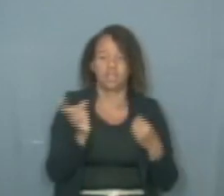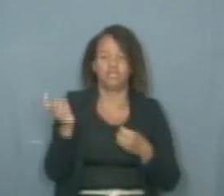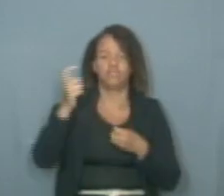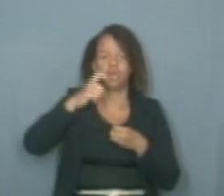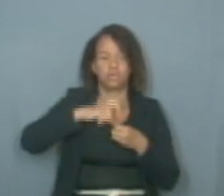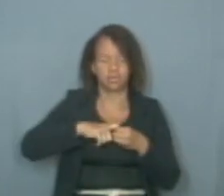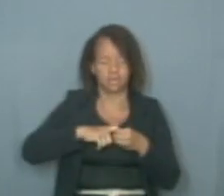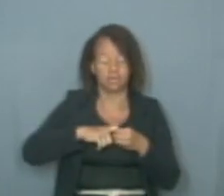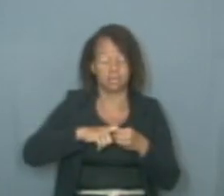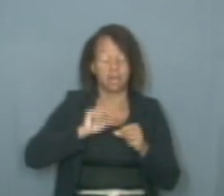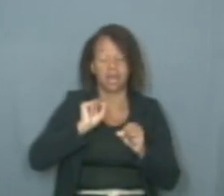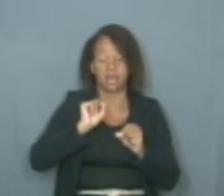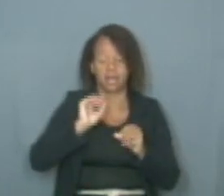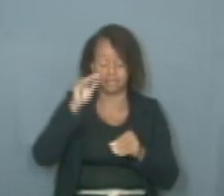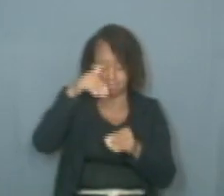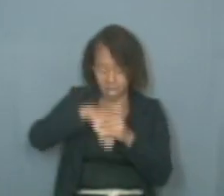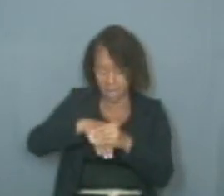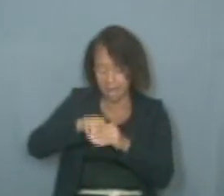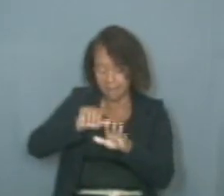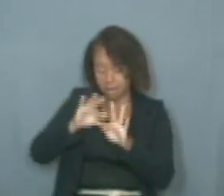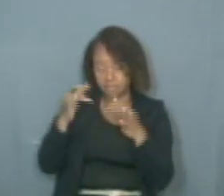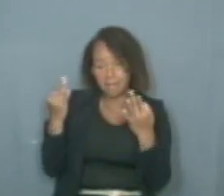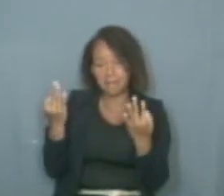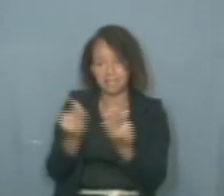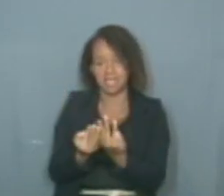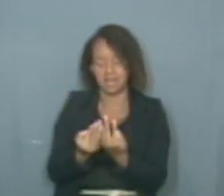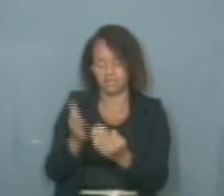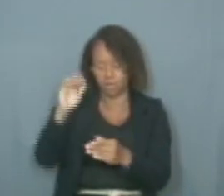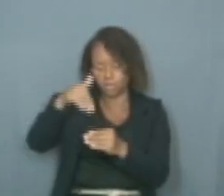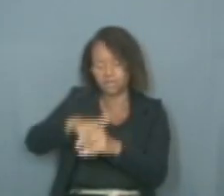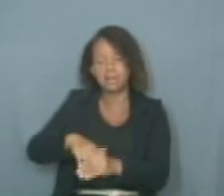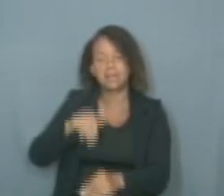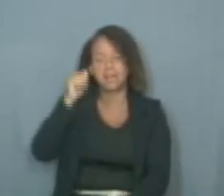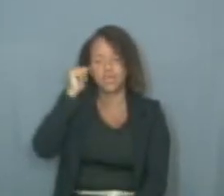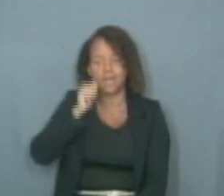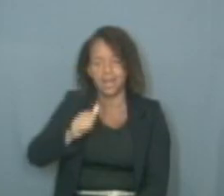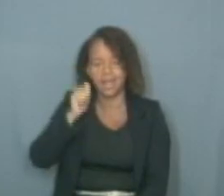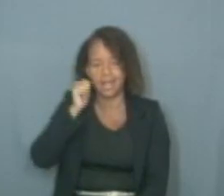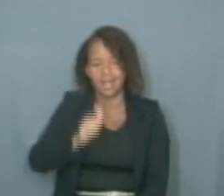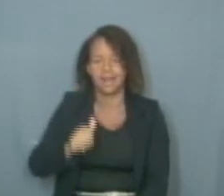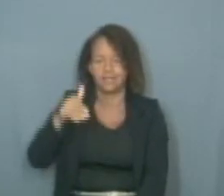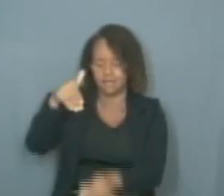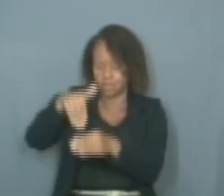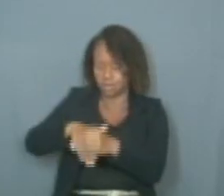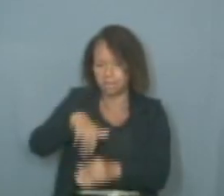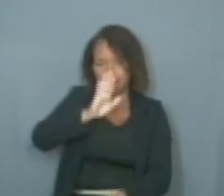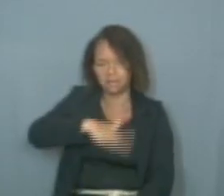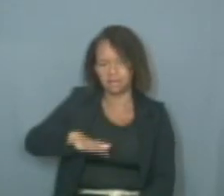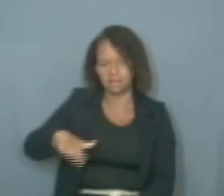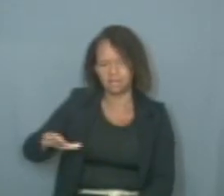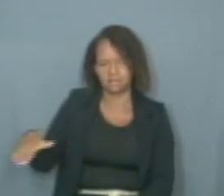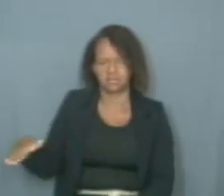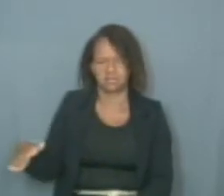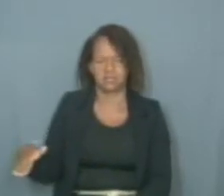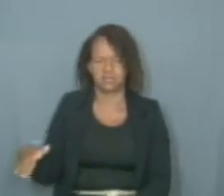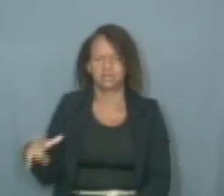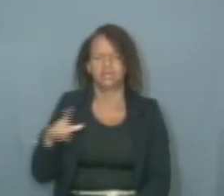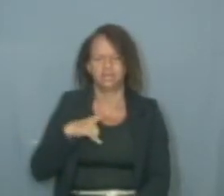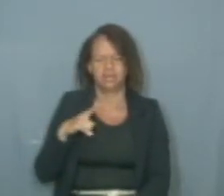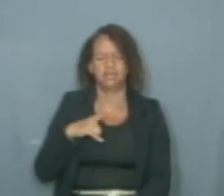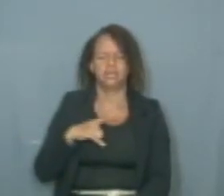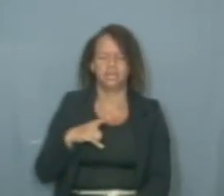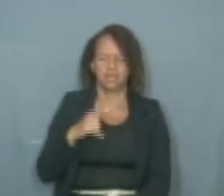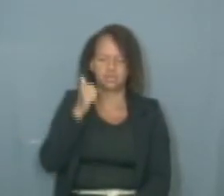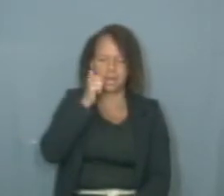pela família, a gente está votando pelas mulheres, a gente está votando pelas crianças que terão